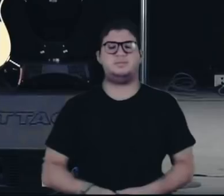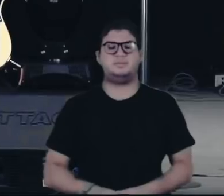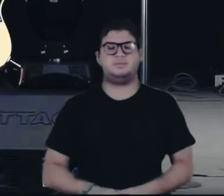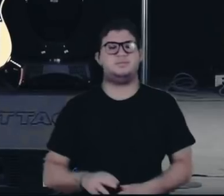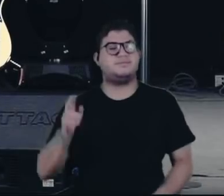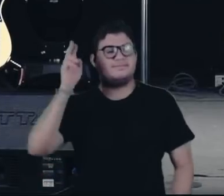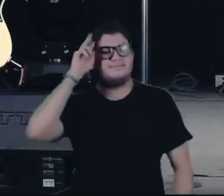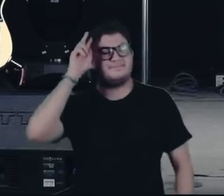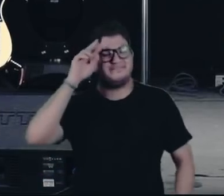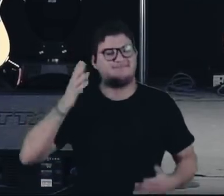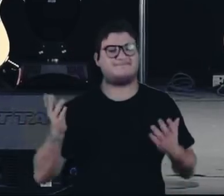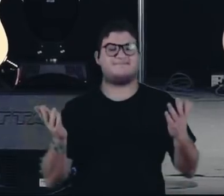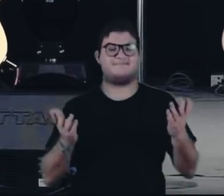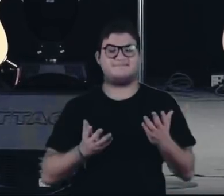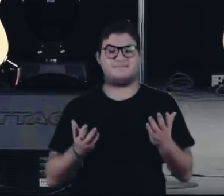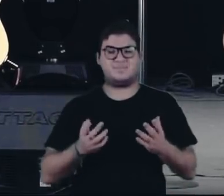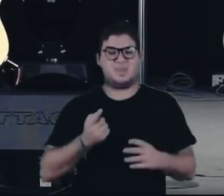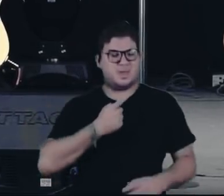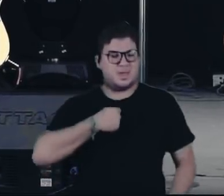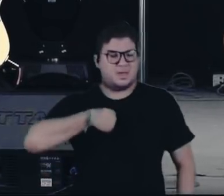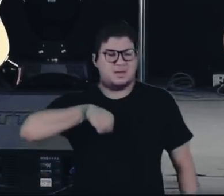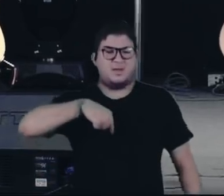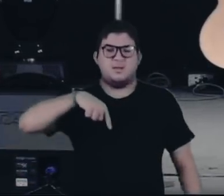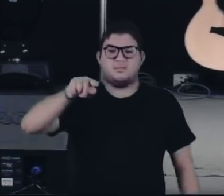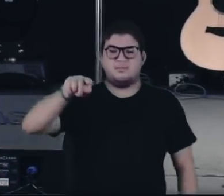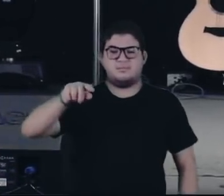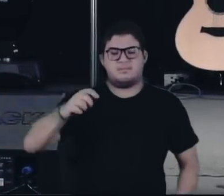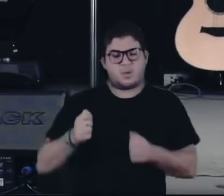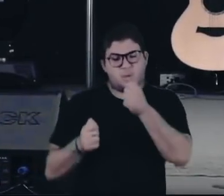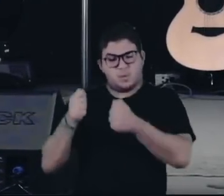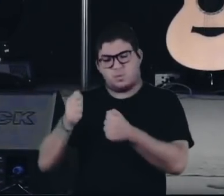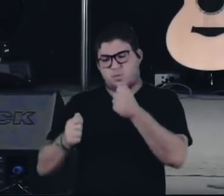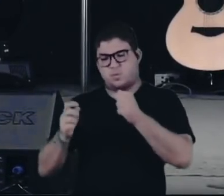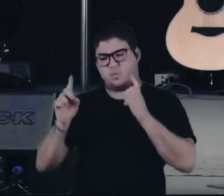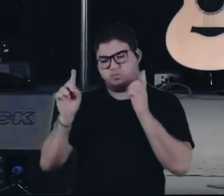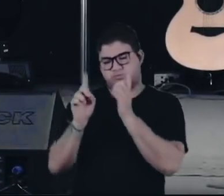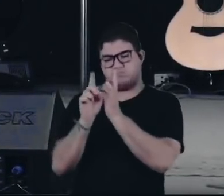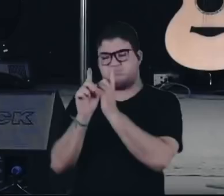Eu lembro como se fosse hoje, eu ia levar ela para a Federal.